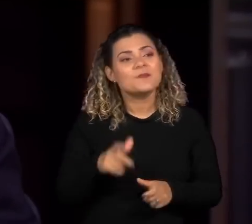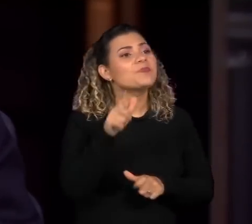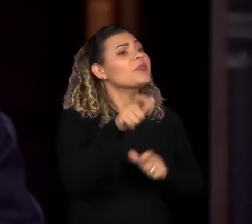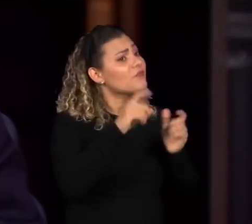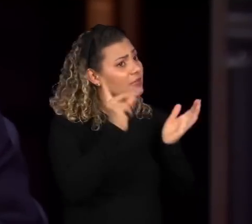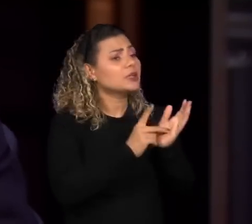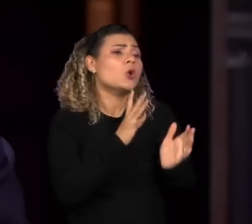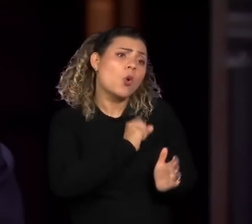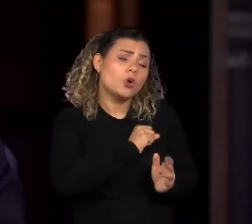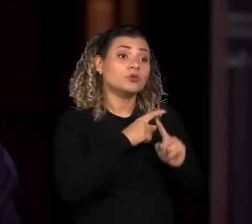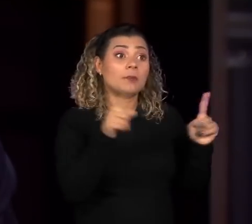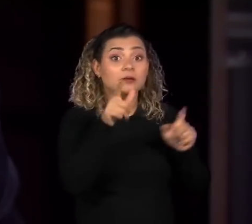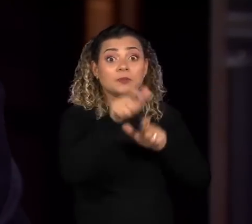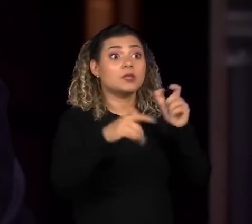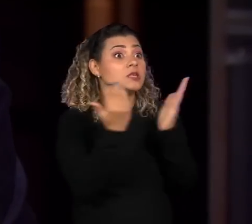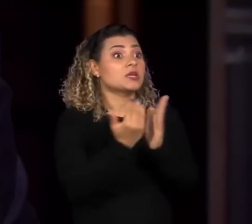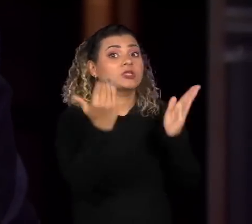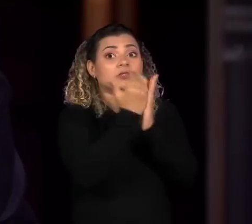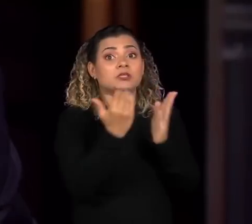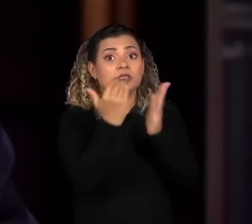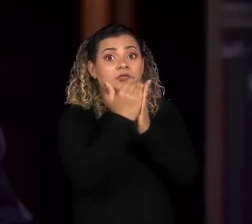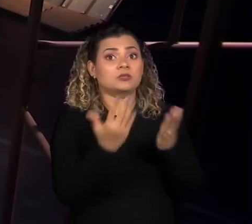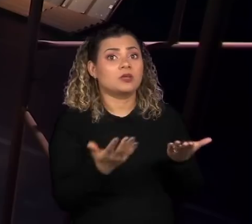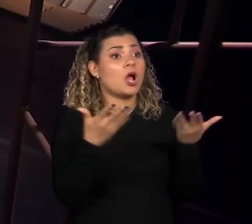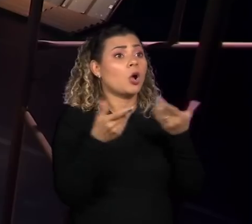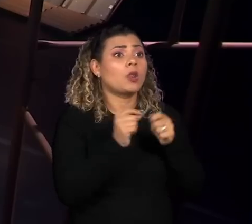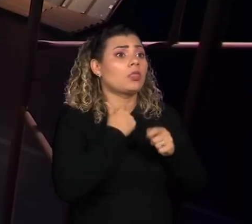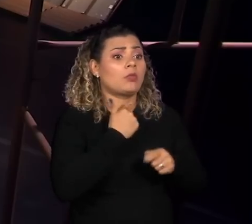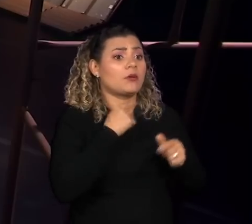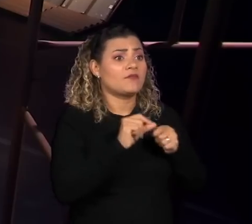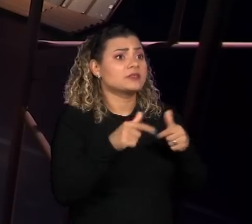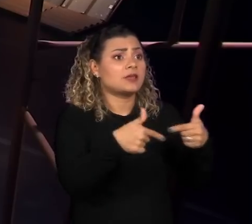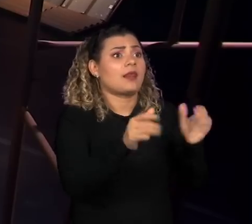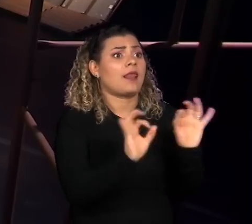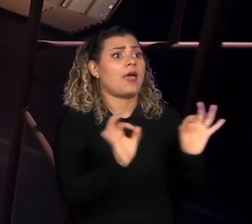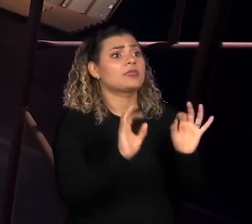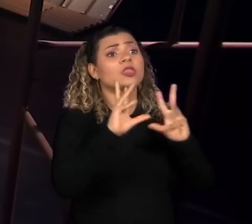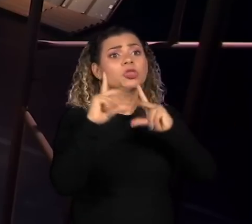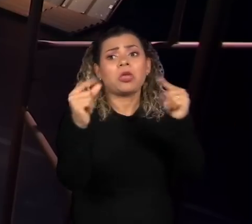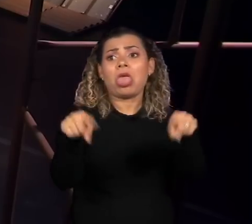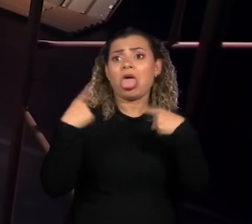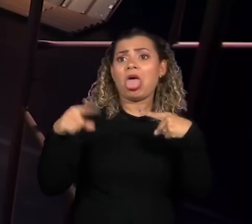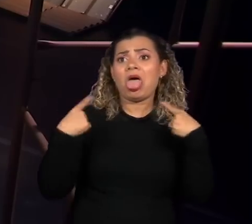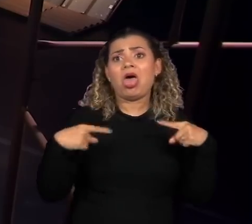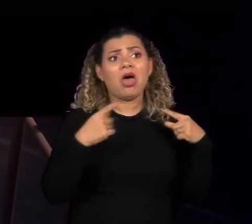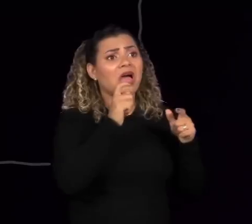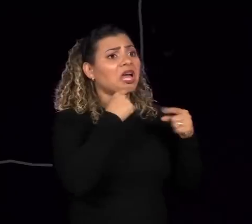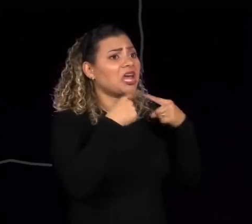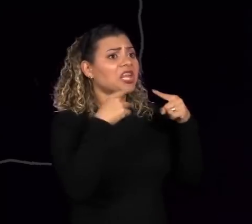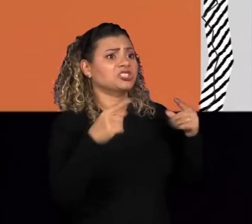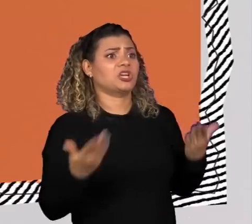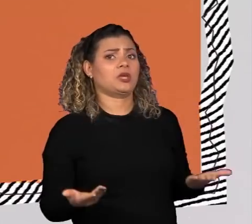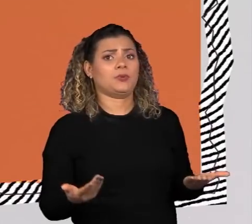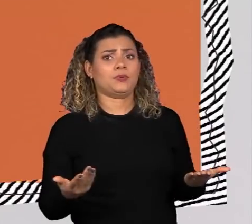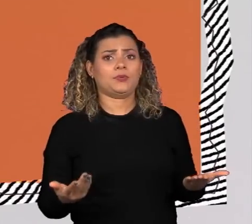agora a gente não pode fazer nada. Que tem sempre alguém para criticar. Aliás, deve estar cheio de gente criticando. Gente,